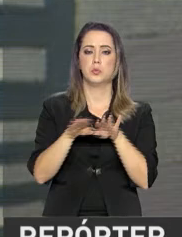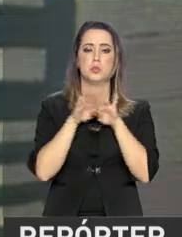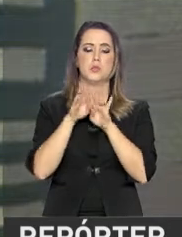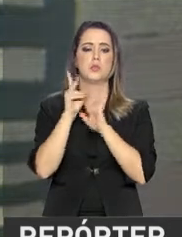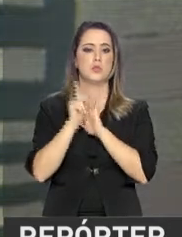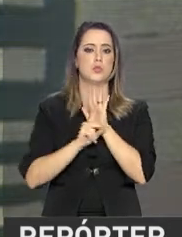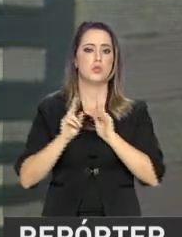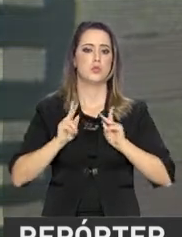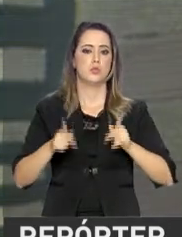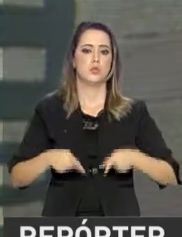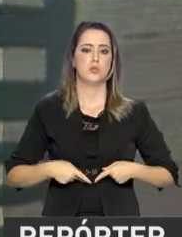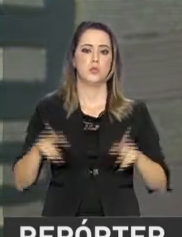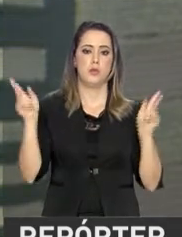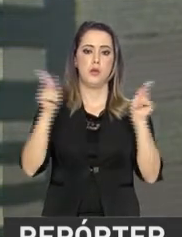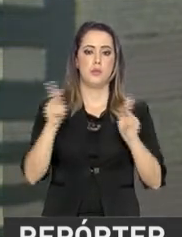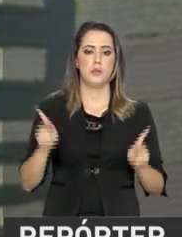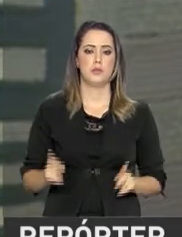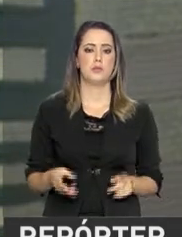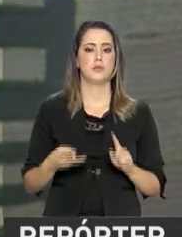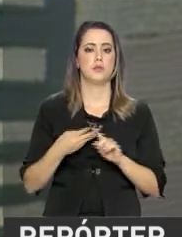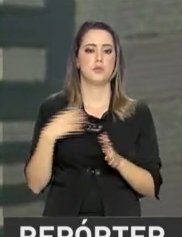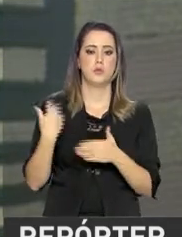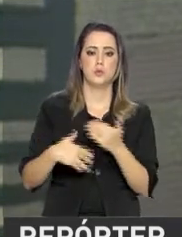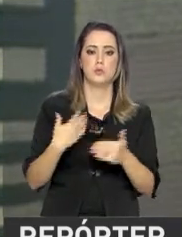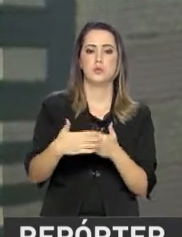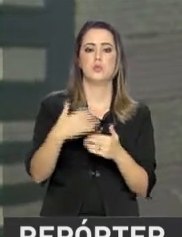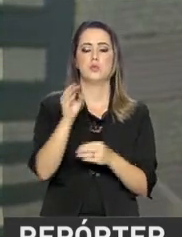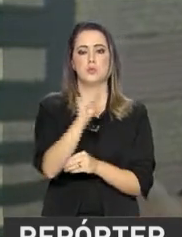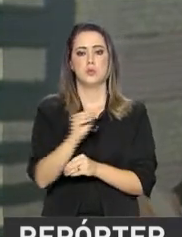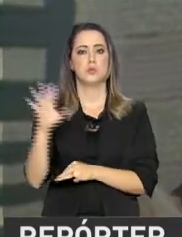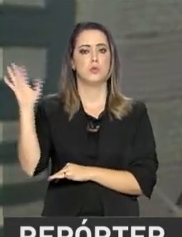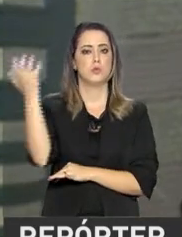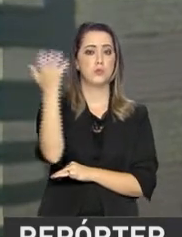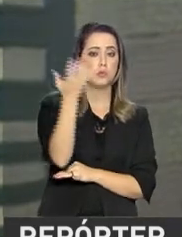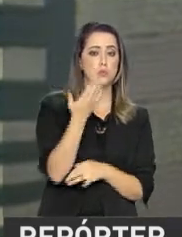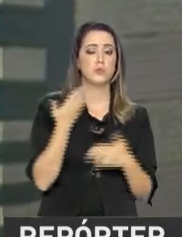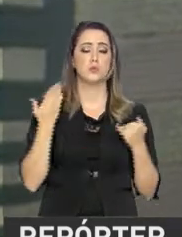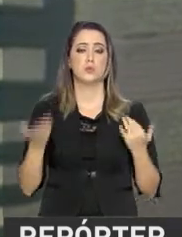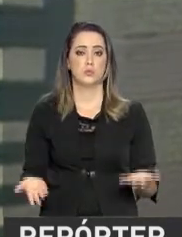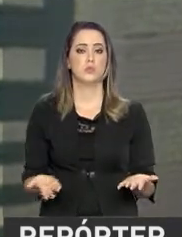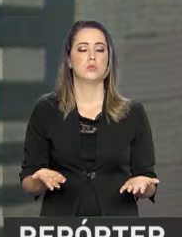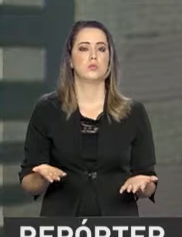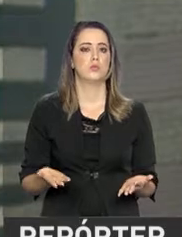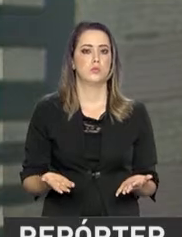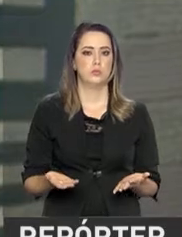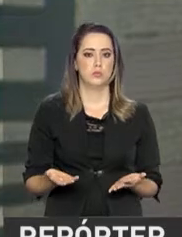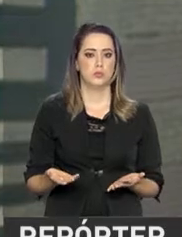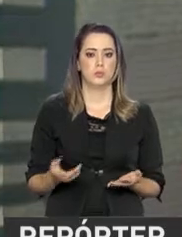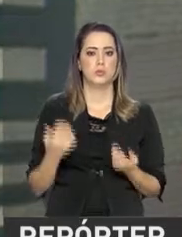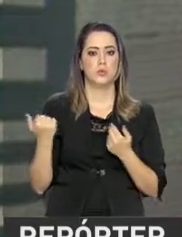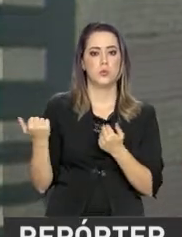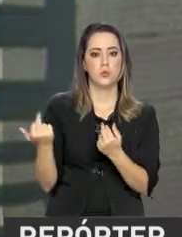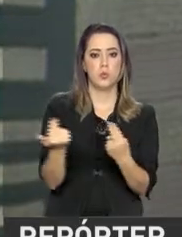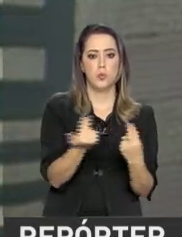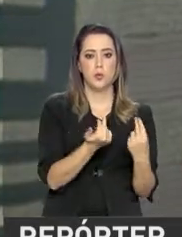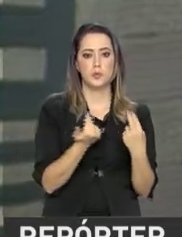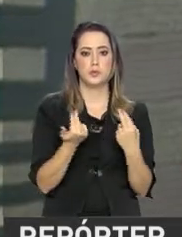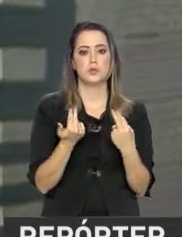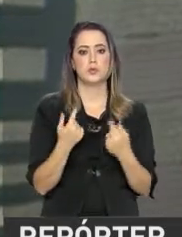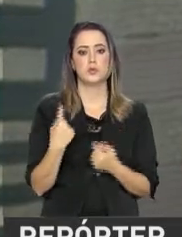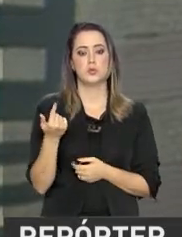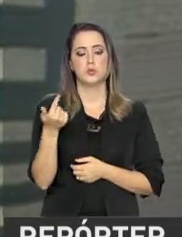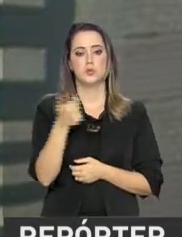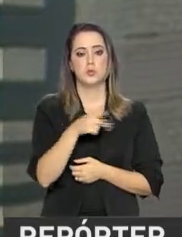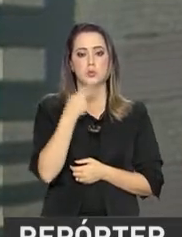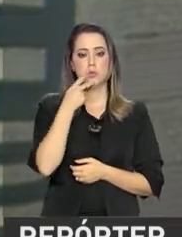a paz o desenvolvimento sustentável e de igual maneira mais